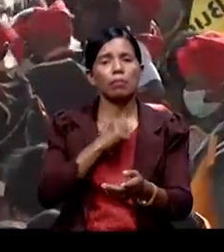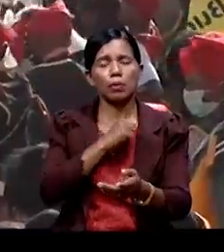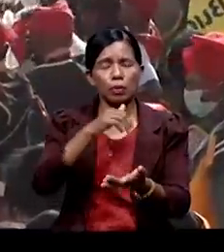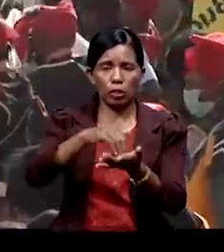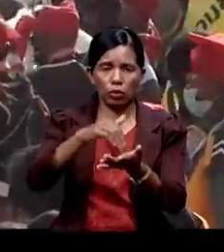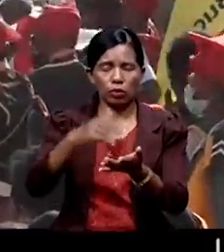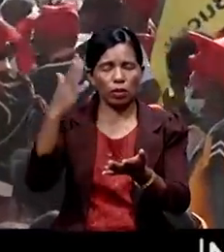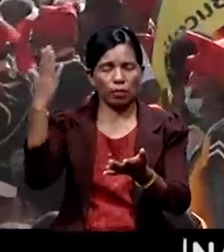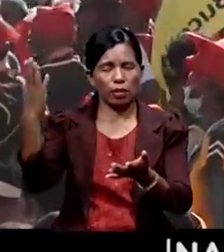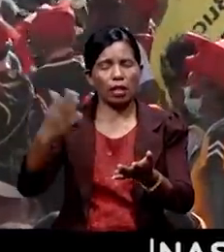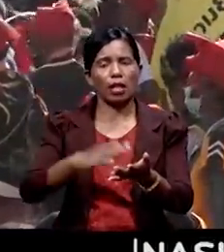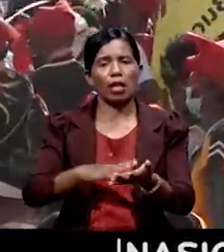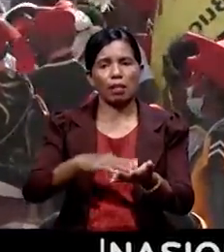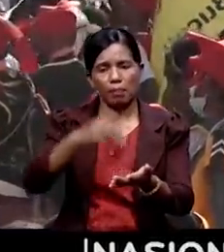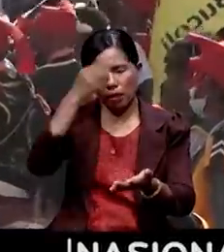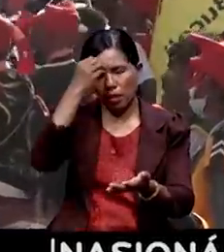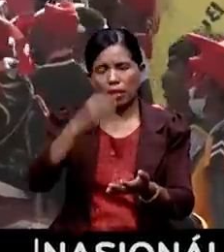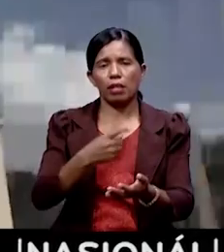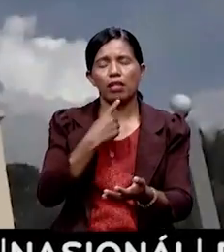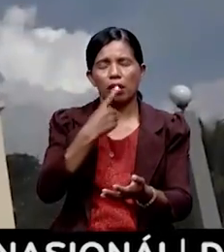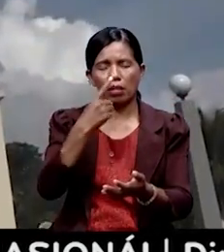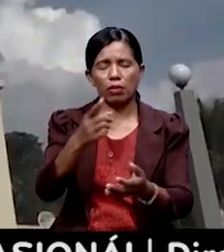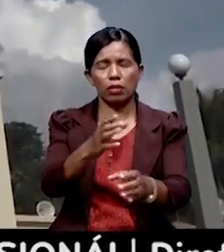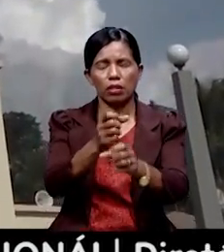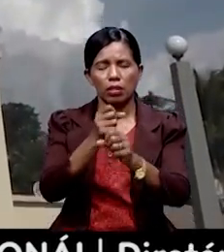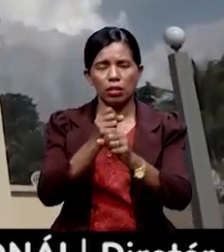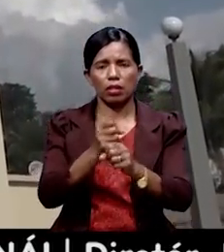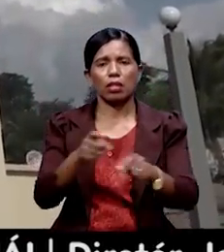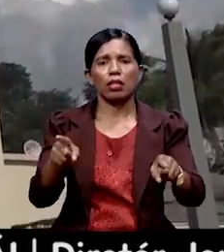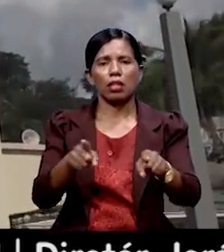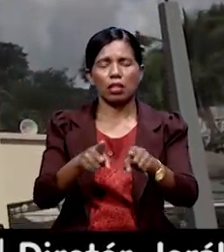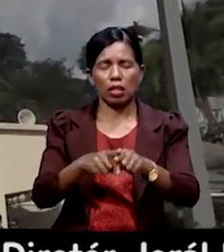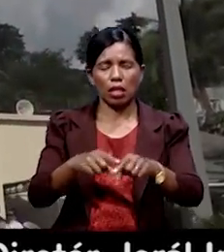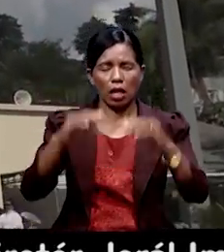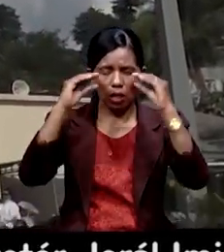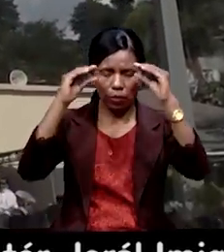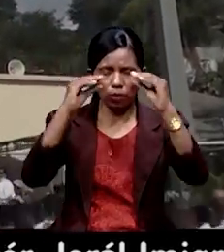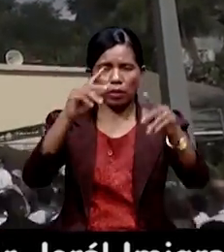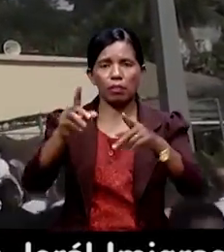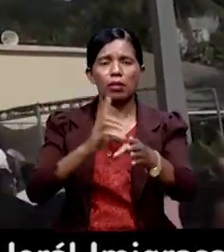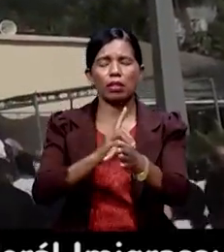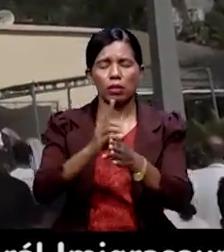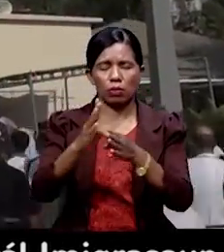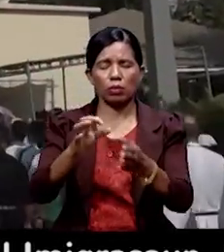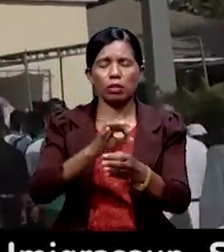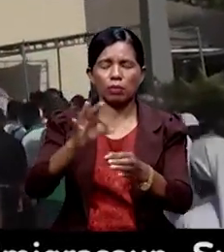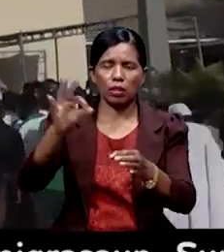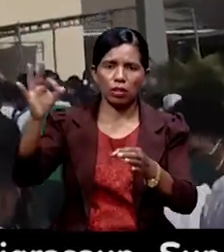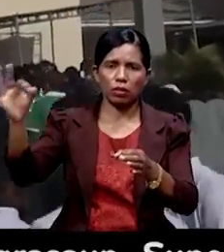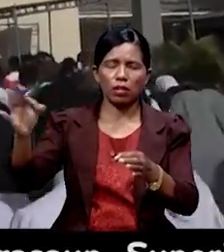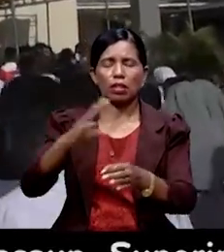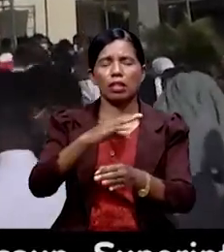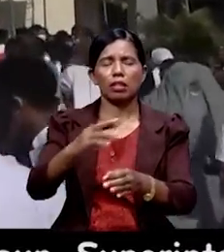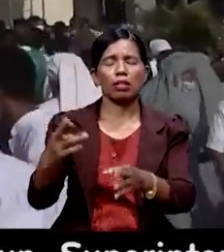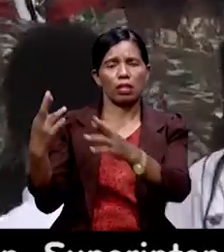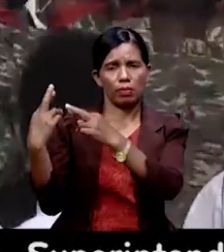ba sacerdote, ho di assumi knar hanesan amu parku Profesor Teologia, Diretor Espiritual e Seminário no